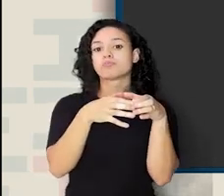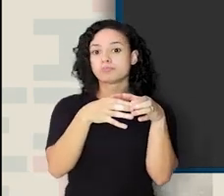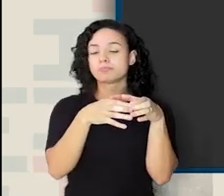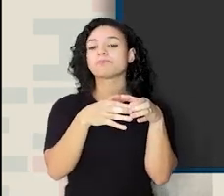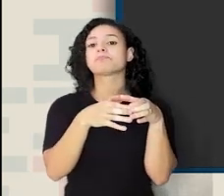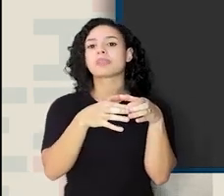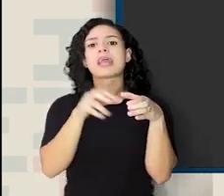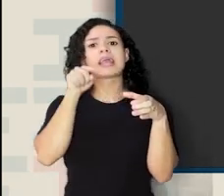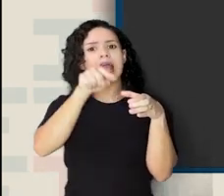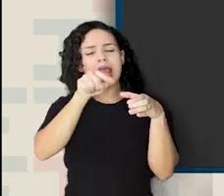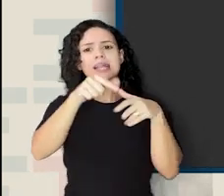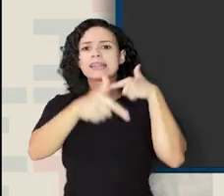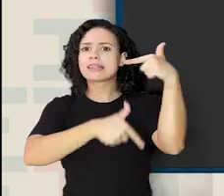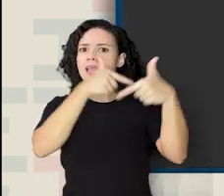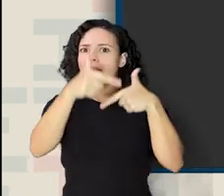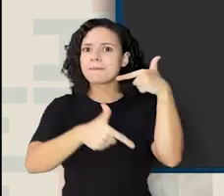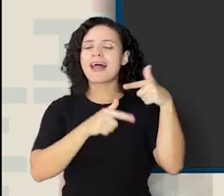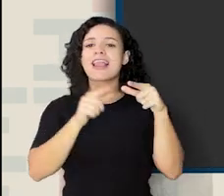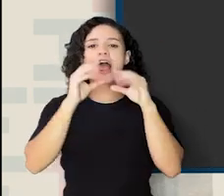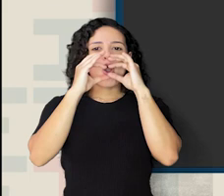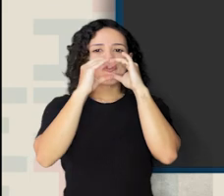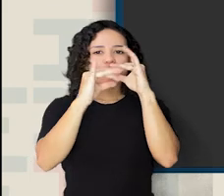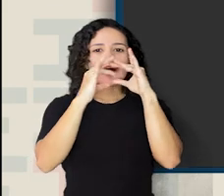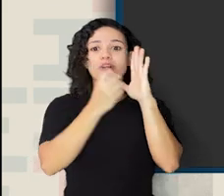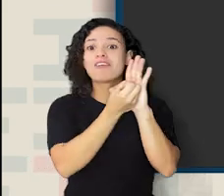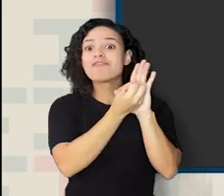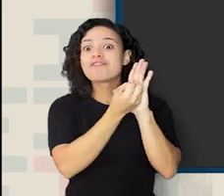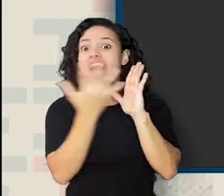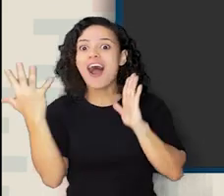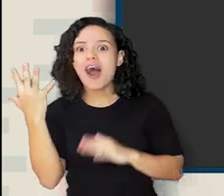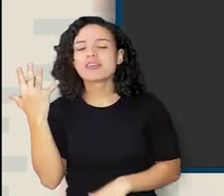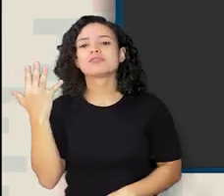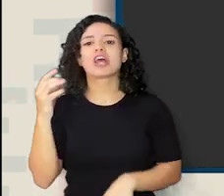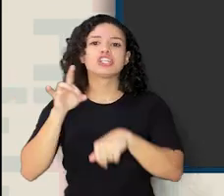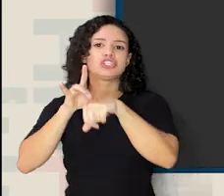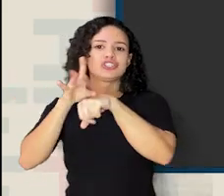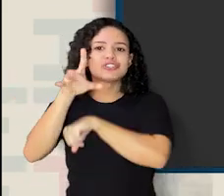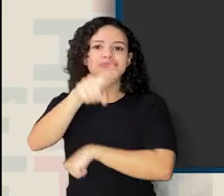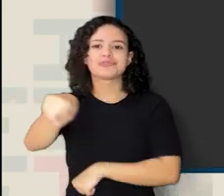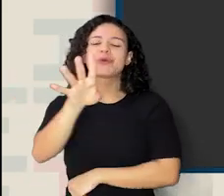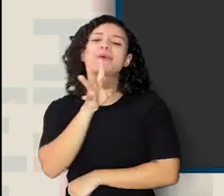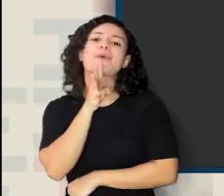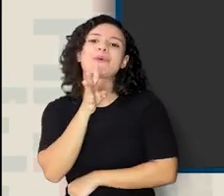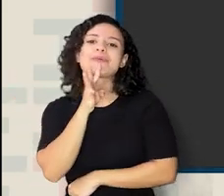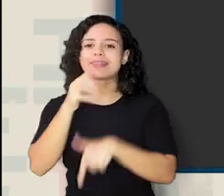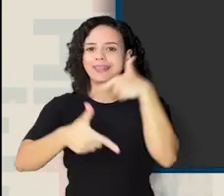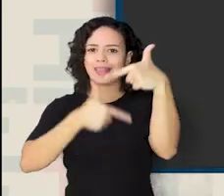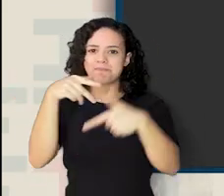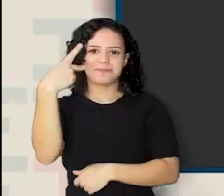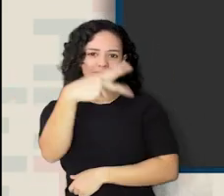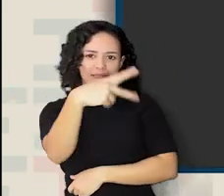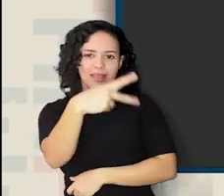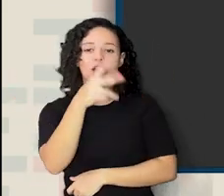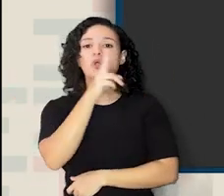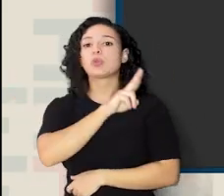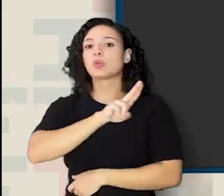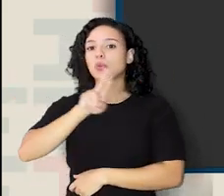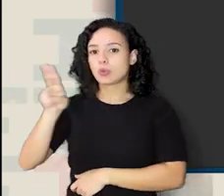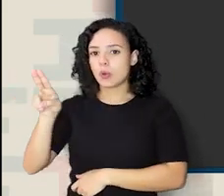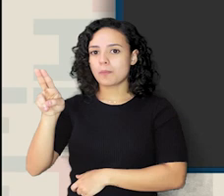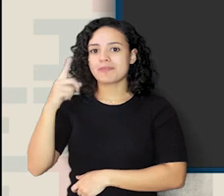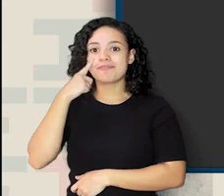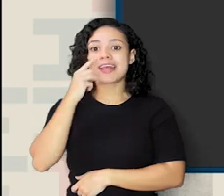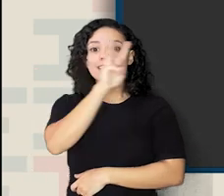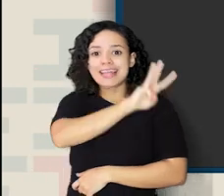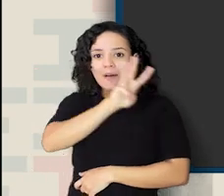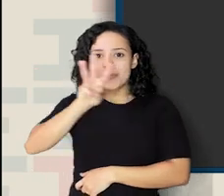um grupo que trabalha com toda a família das flautas. E fica a dica para você conhecer melhor o trabalho lindo desse